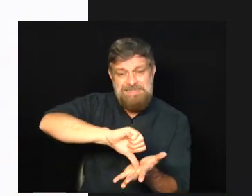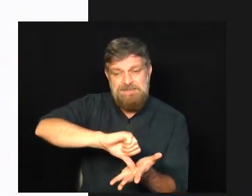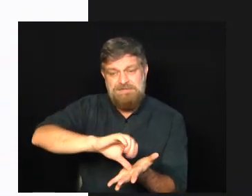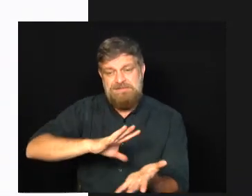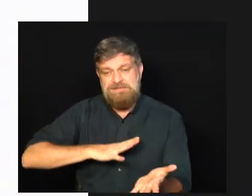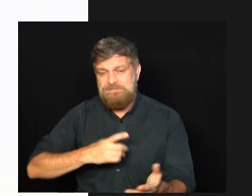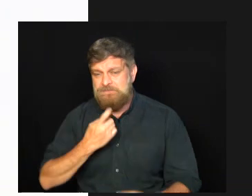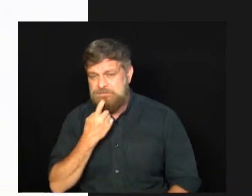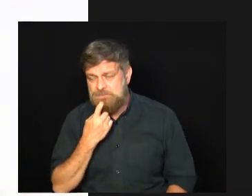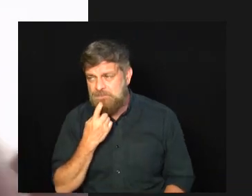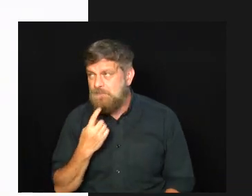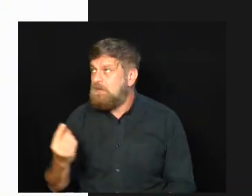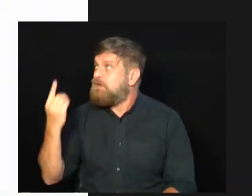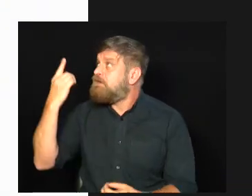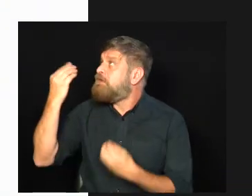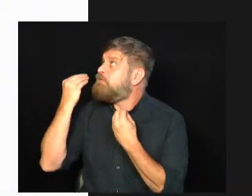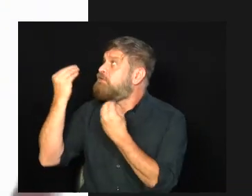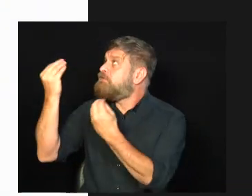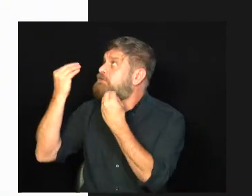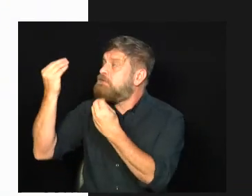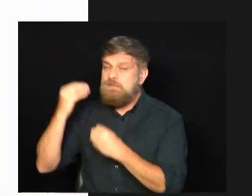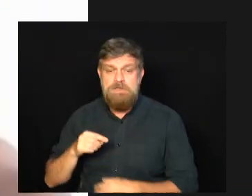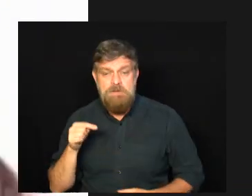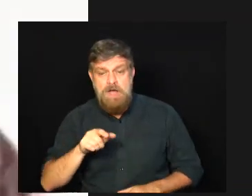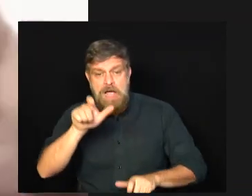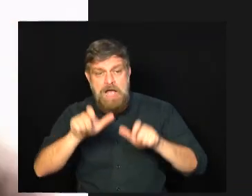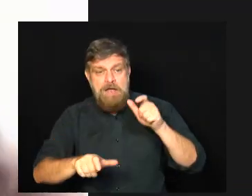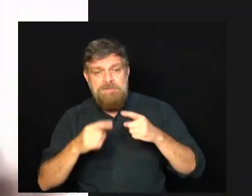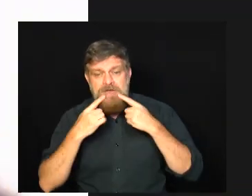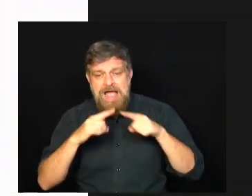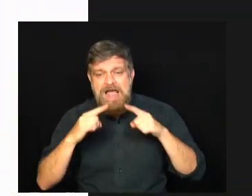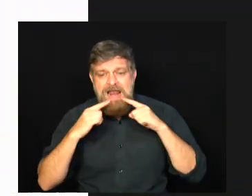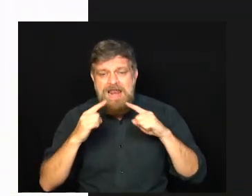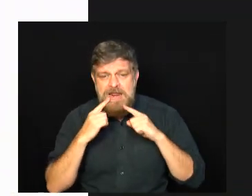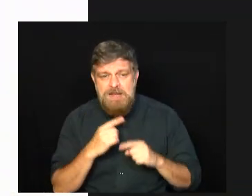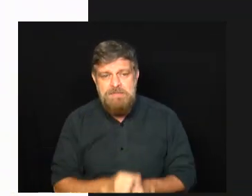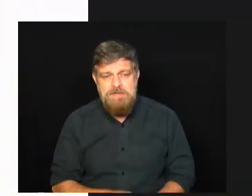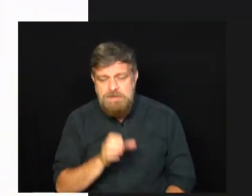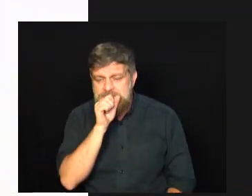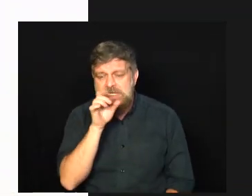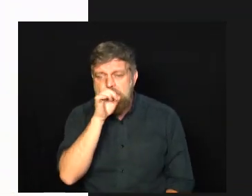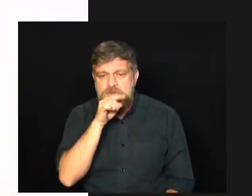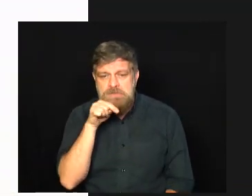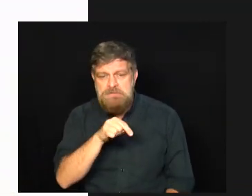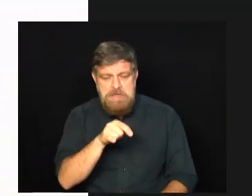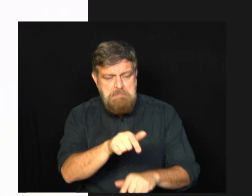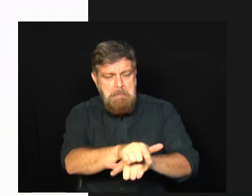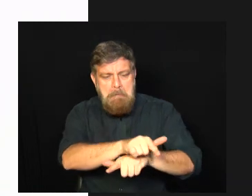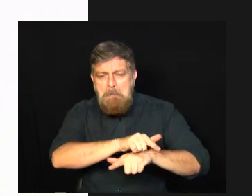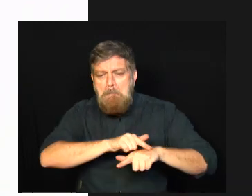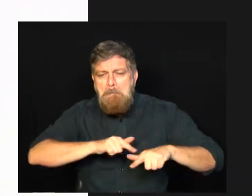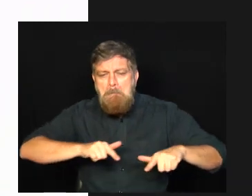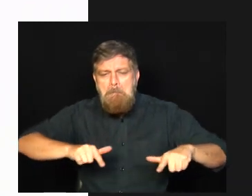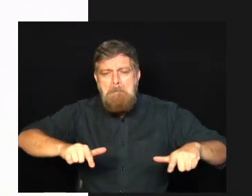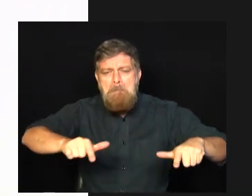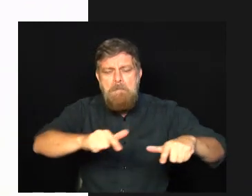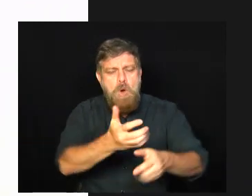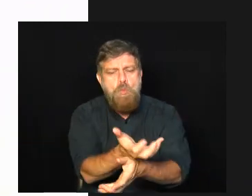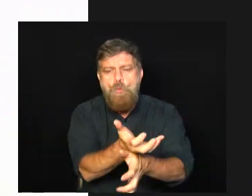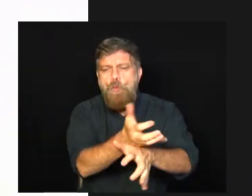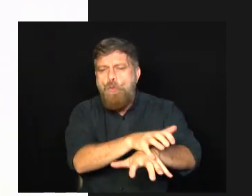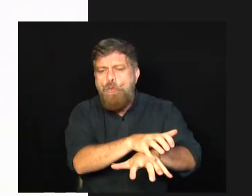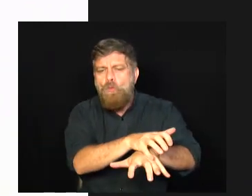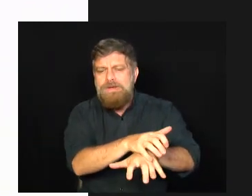Meu Deus do céu, o pessoal reclamando que fim de semana o centro de Campinas está vazio. Ninguém vai